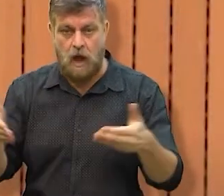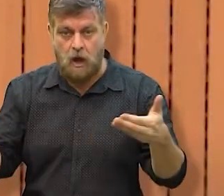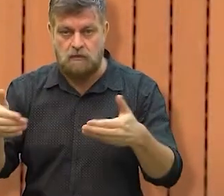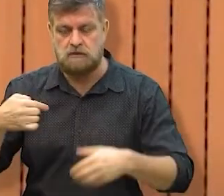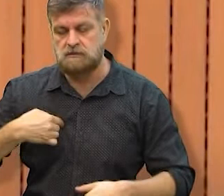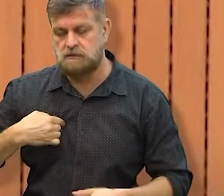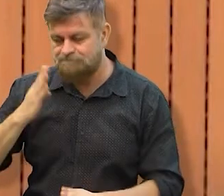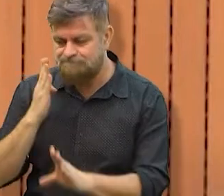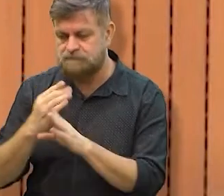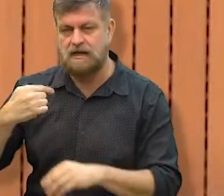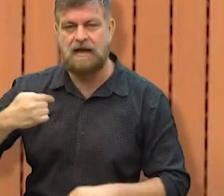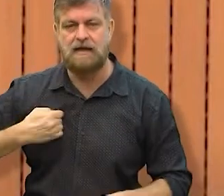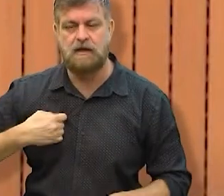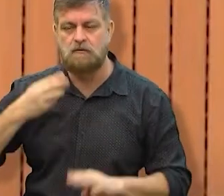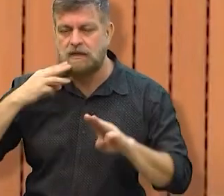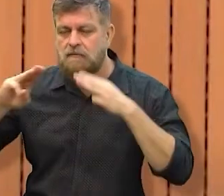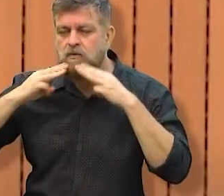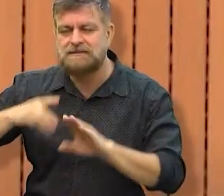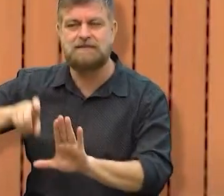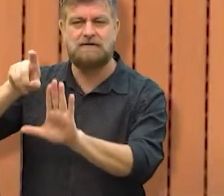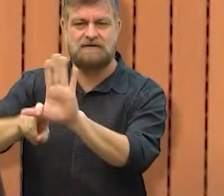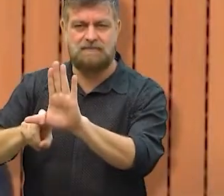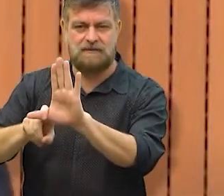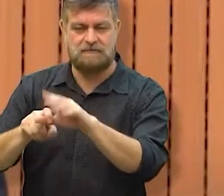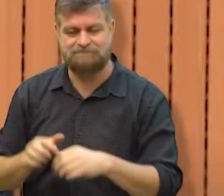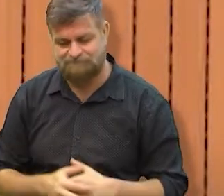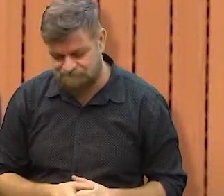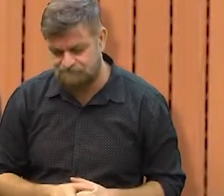E descobri hoje que eu dependo da música.